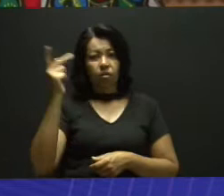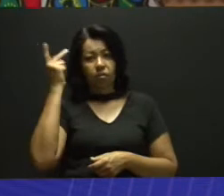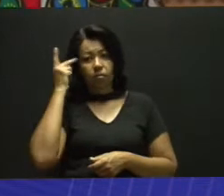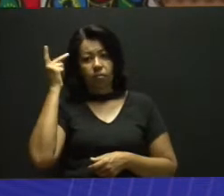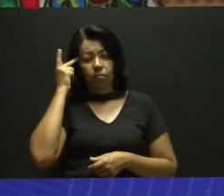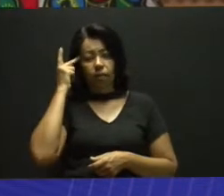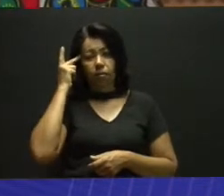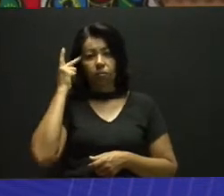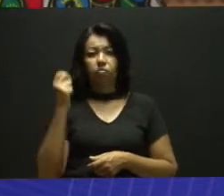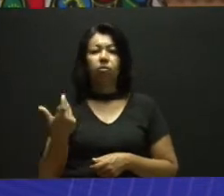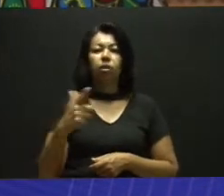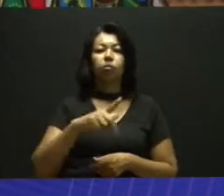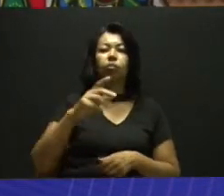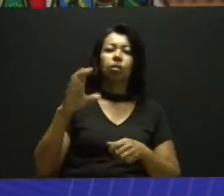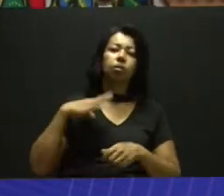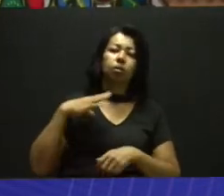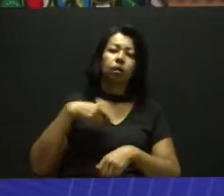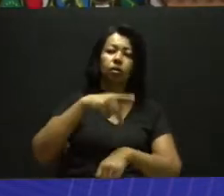cidades do país